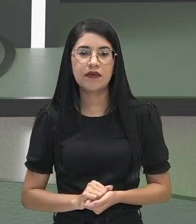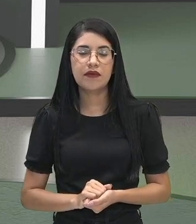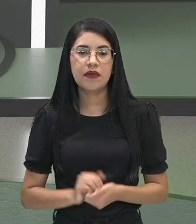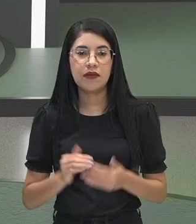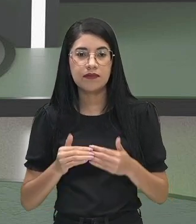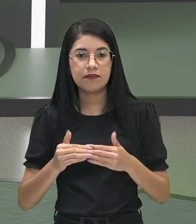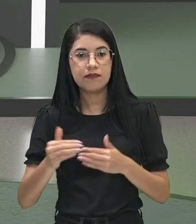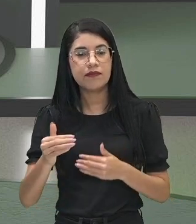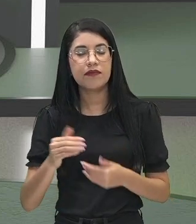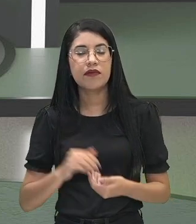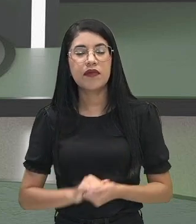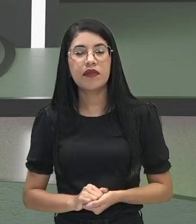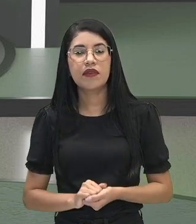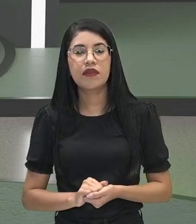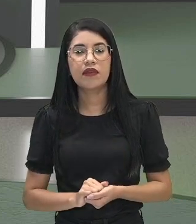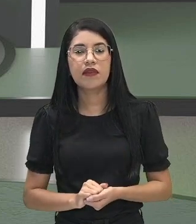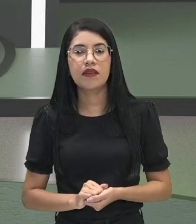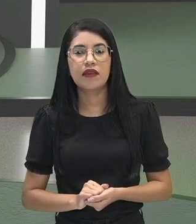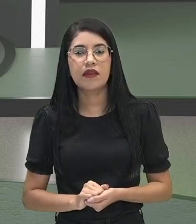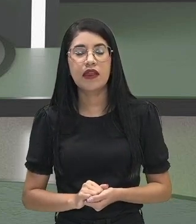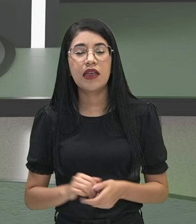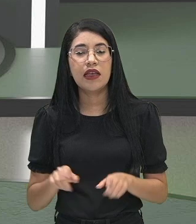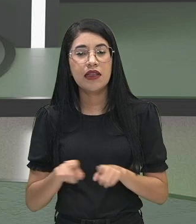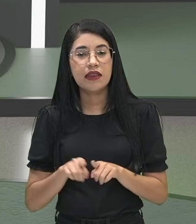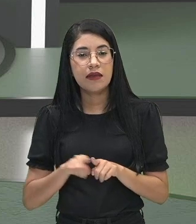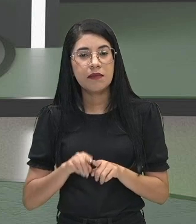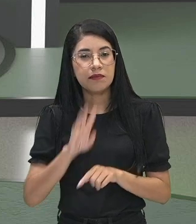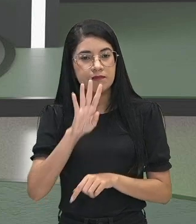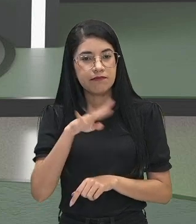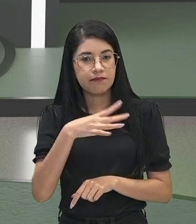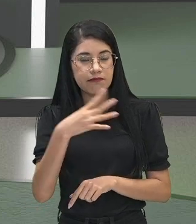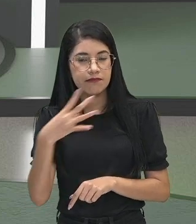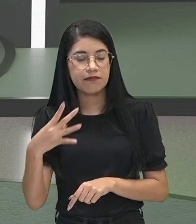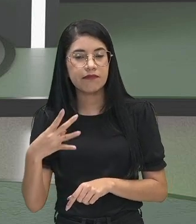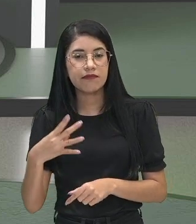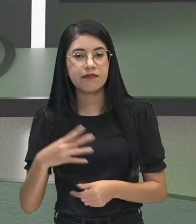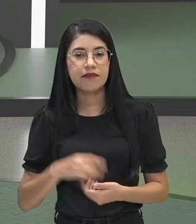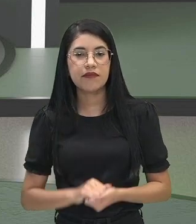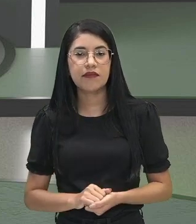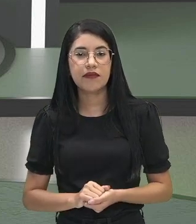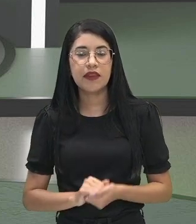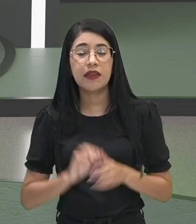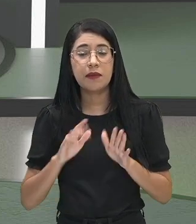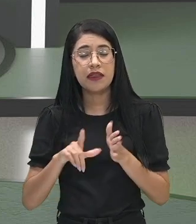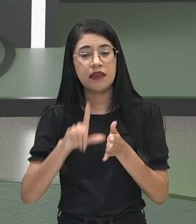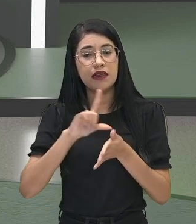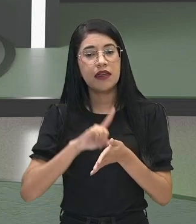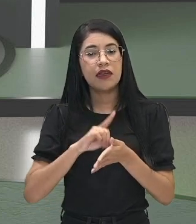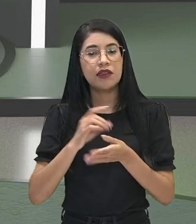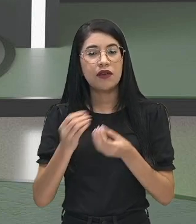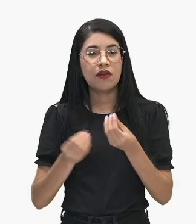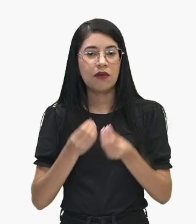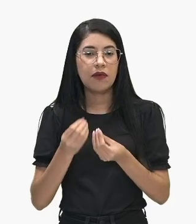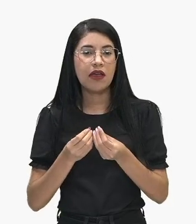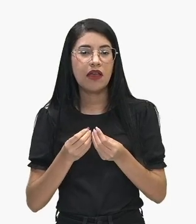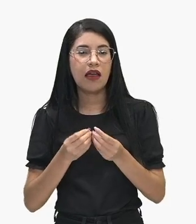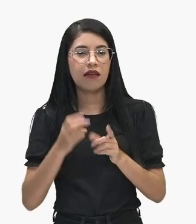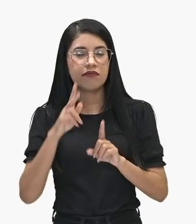adiante. Nós também temos aí uma tabela. Primeiro, vamos ver sobre entalpia de combustão. Dê uma olhada.